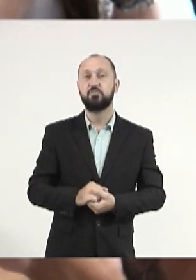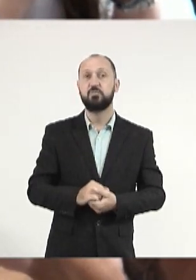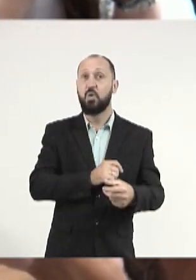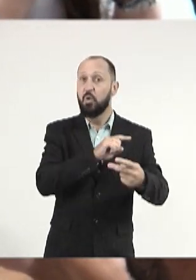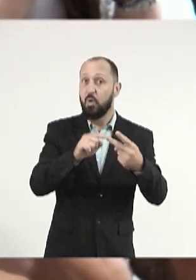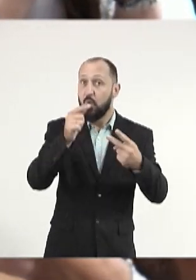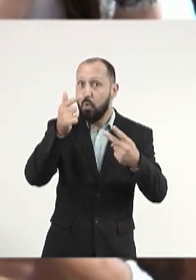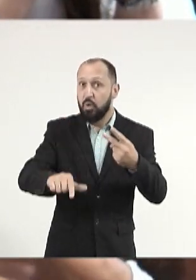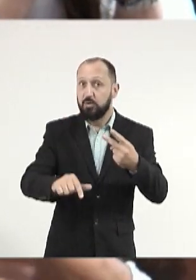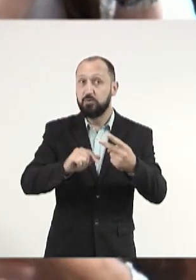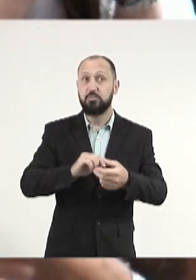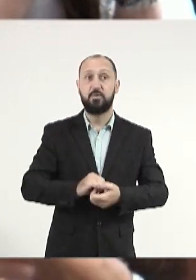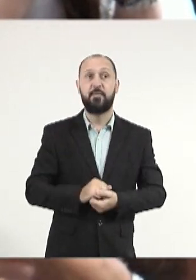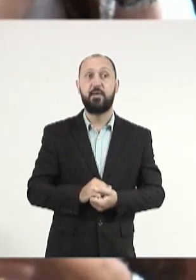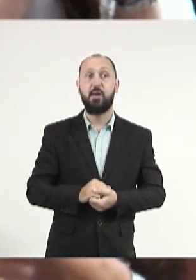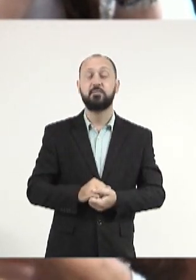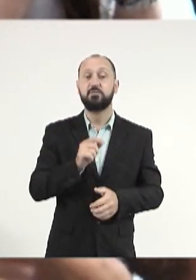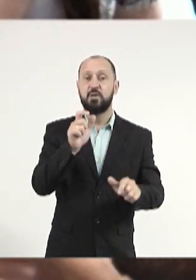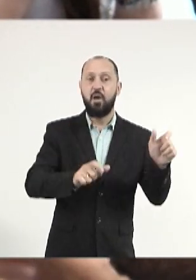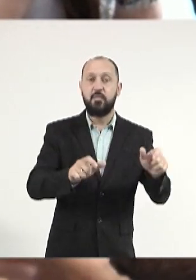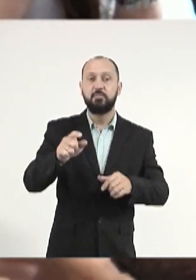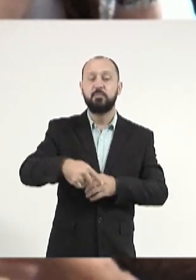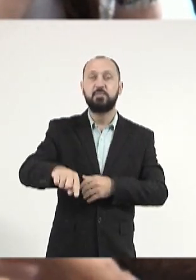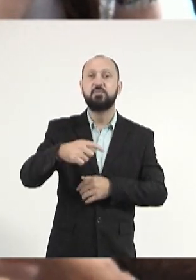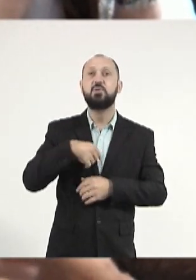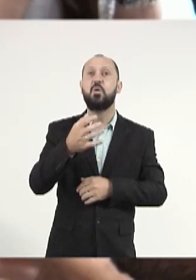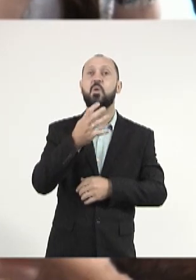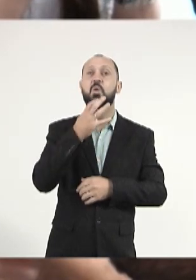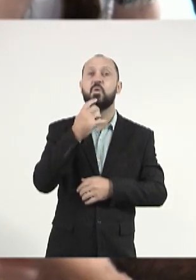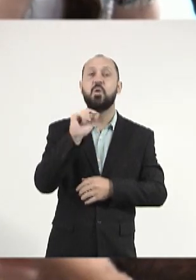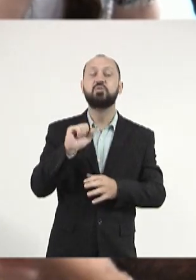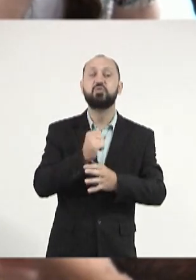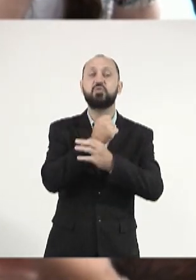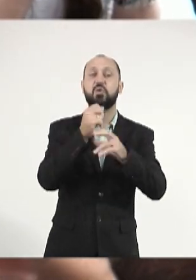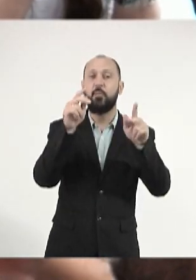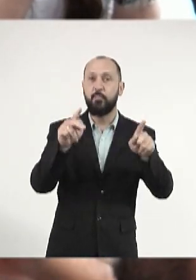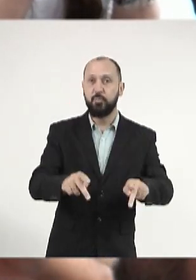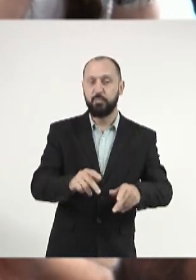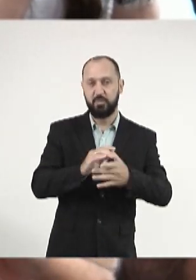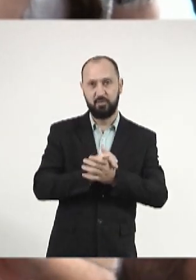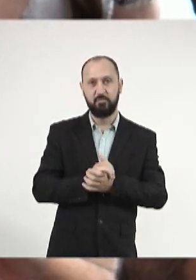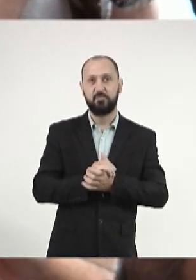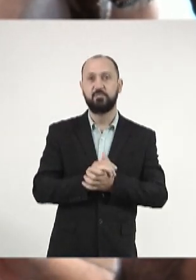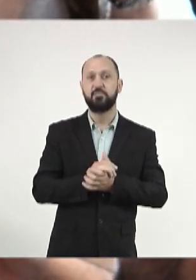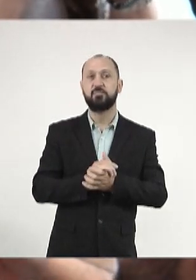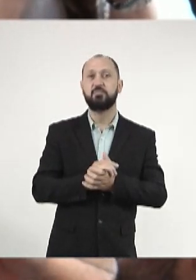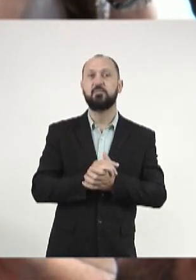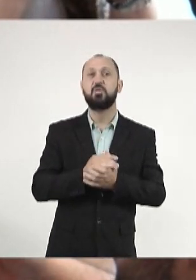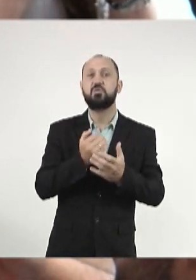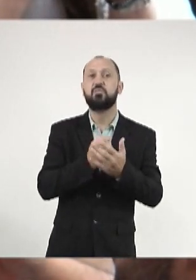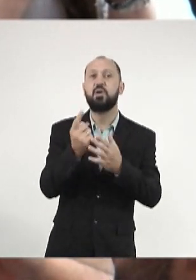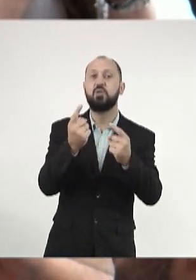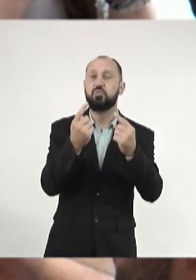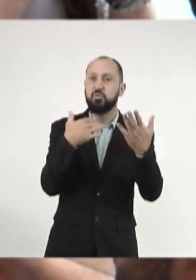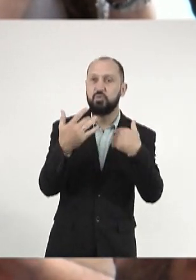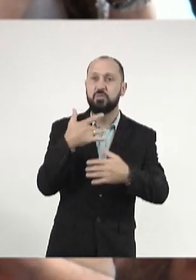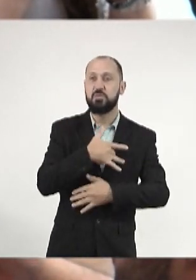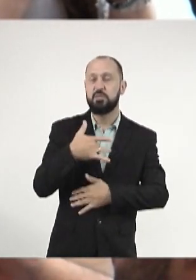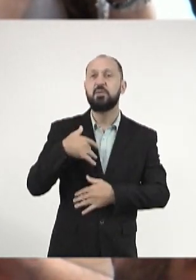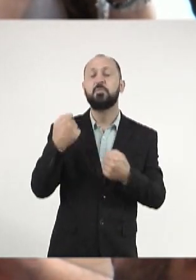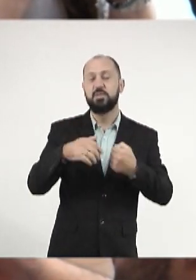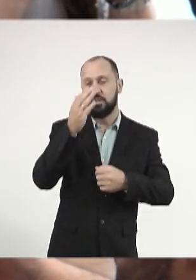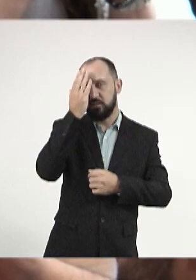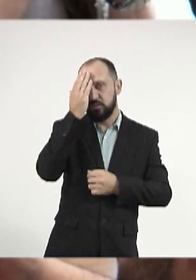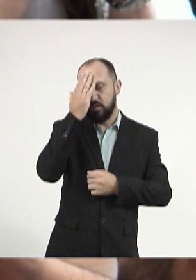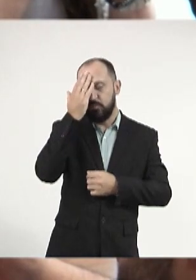outra coisa, senhor presidente, as pessoas precisam conhecer um mínimo de segurança pública. A gente, quando vai discutir saúde, tem que